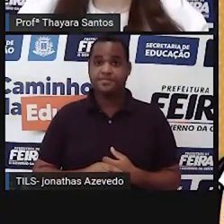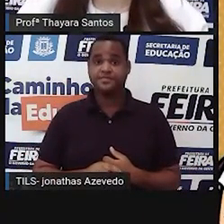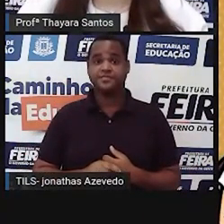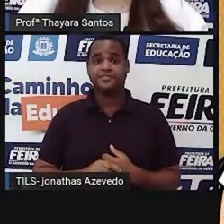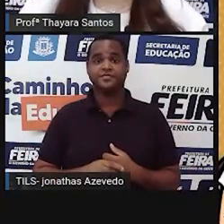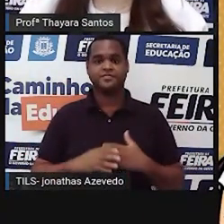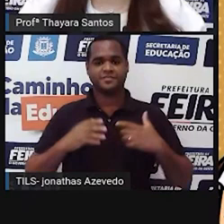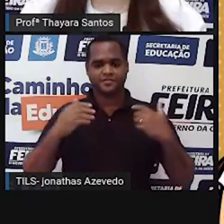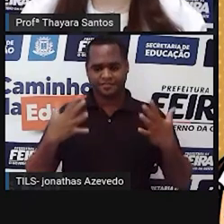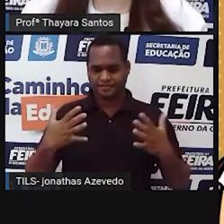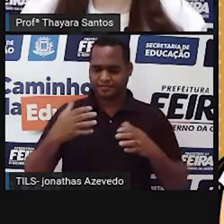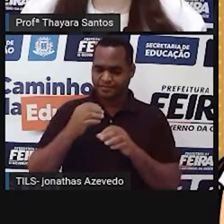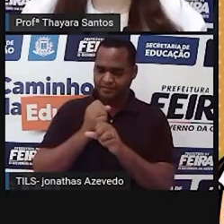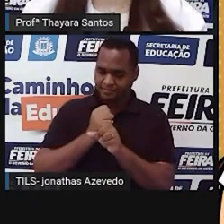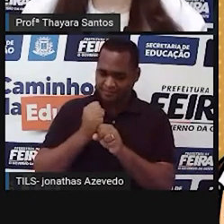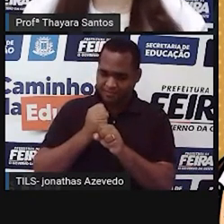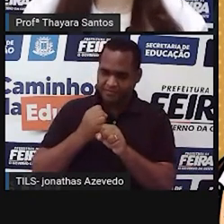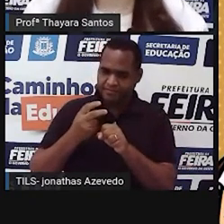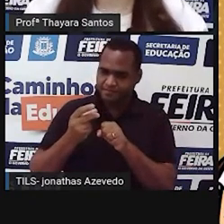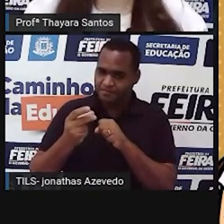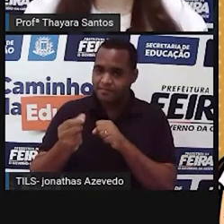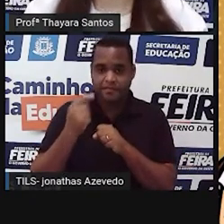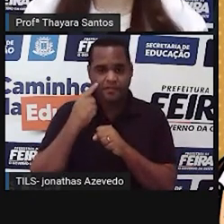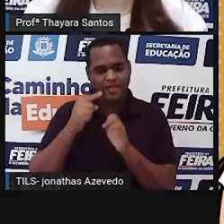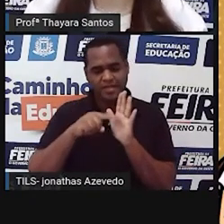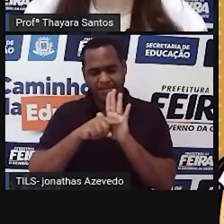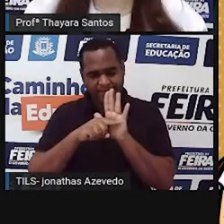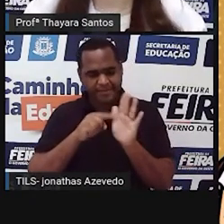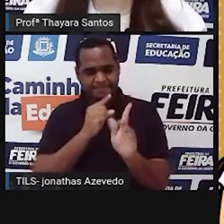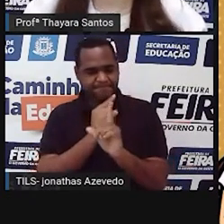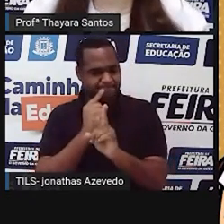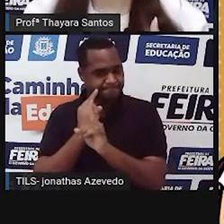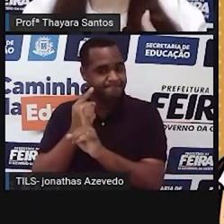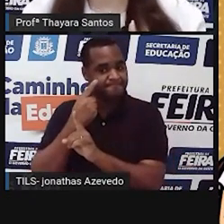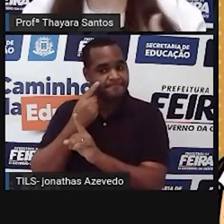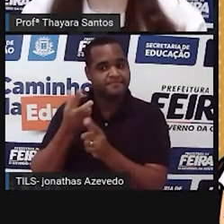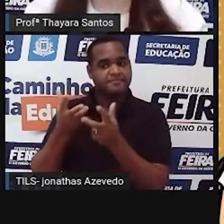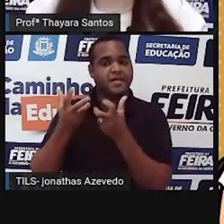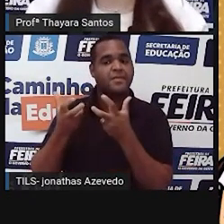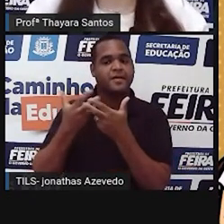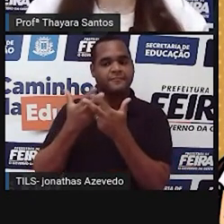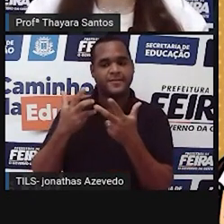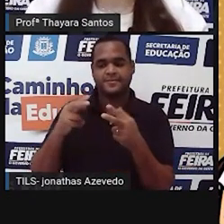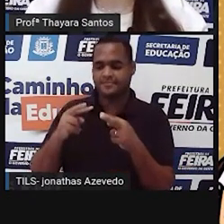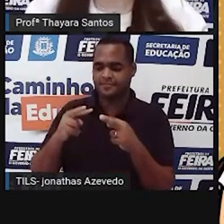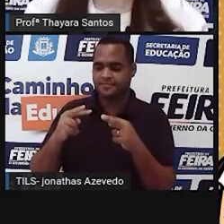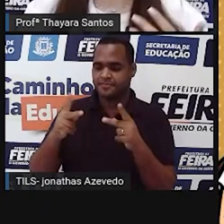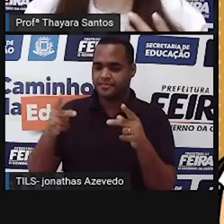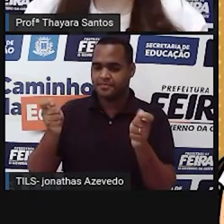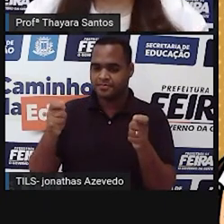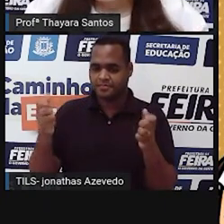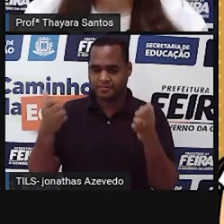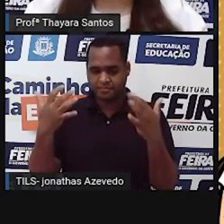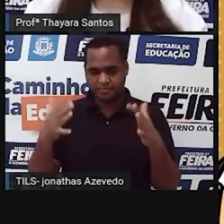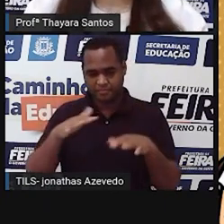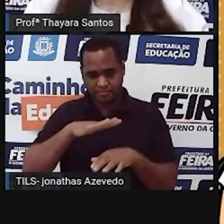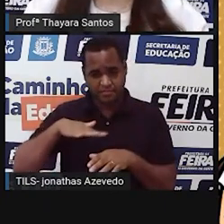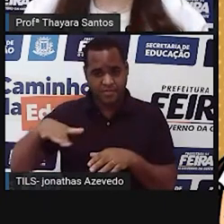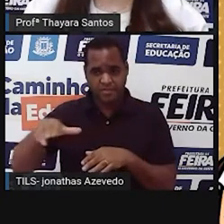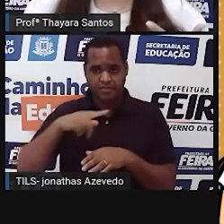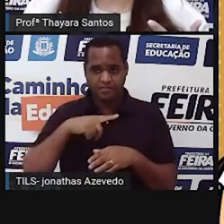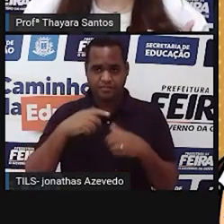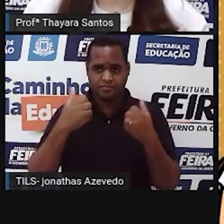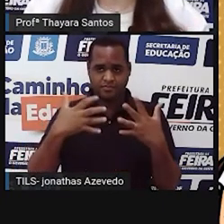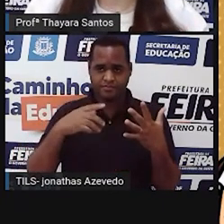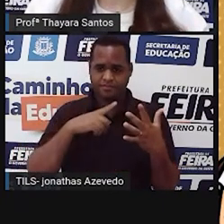Então, durante muito tempo, vários pesquisadores observavam que existia variações entre organismos da mesma espécie e